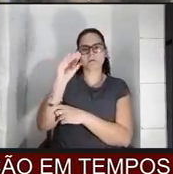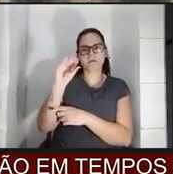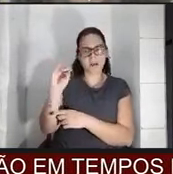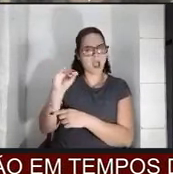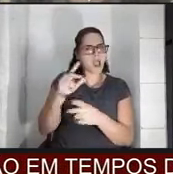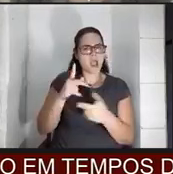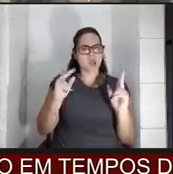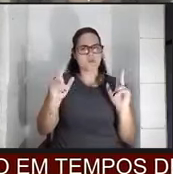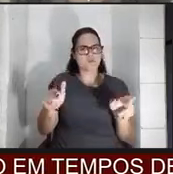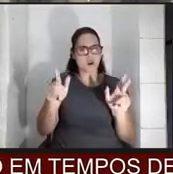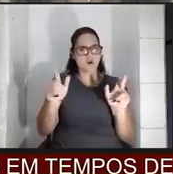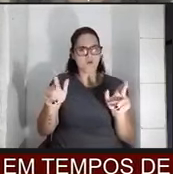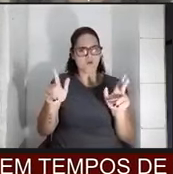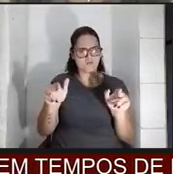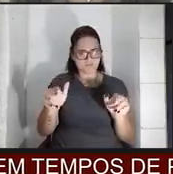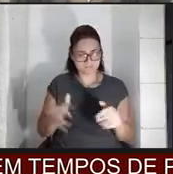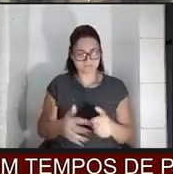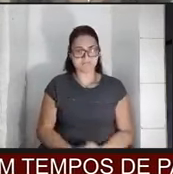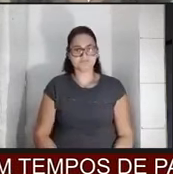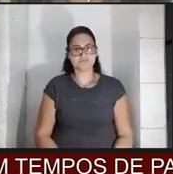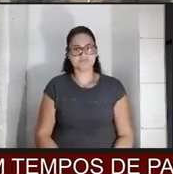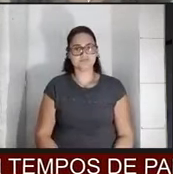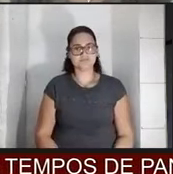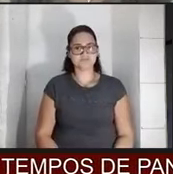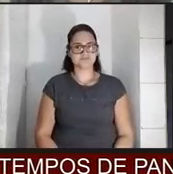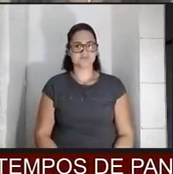ou seja,